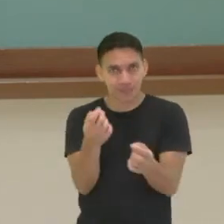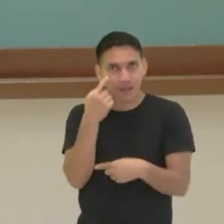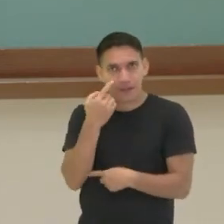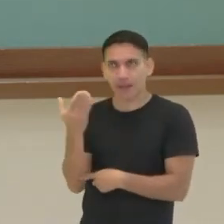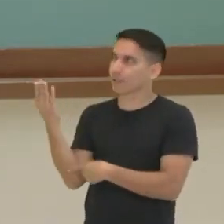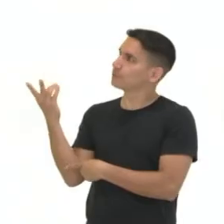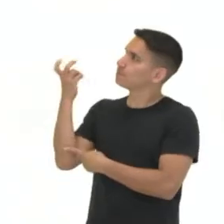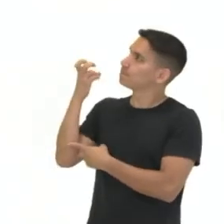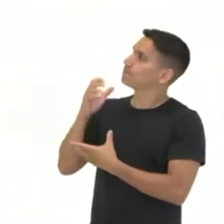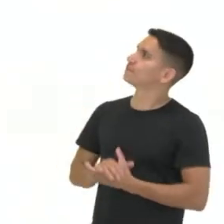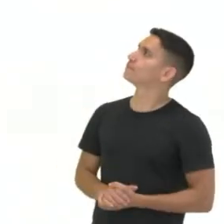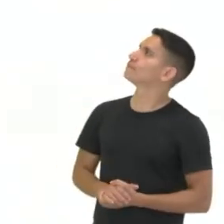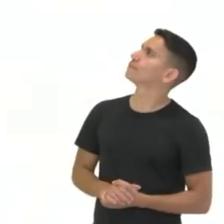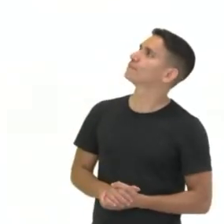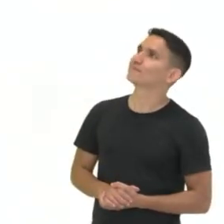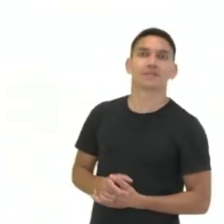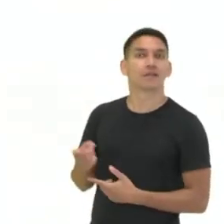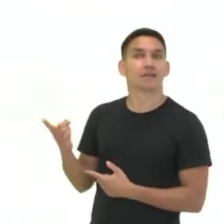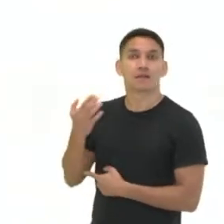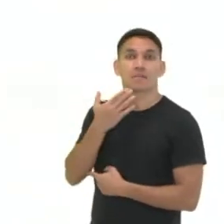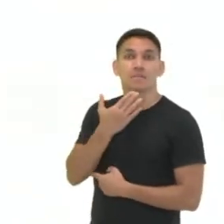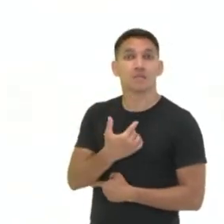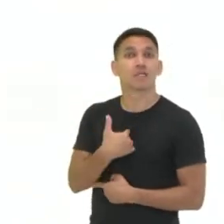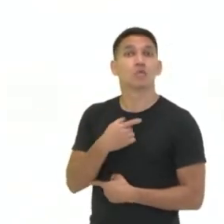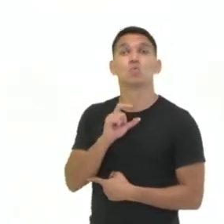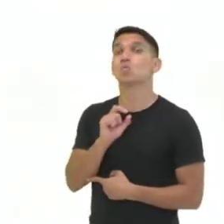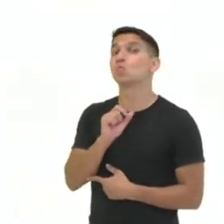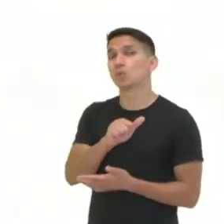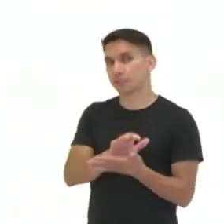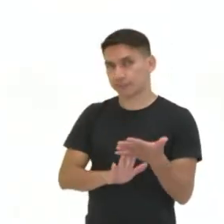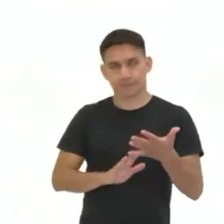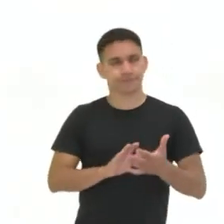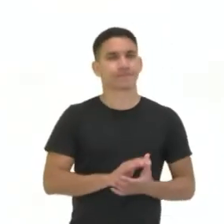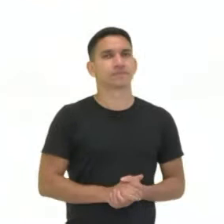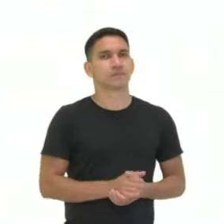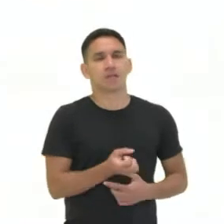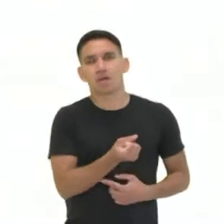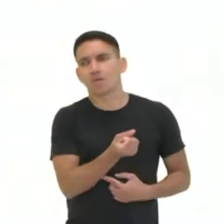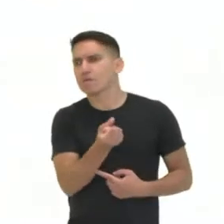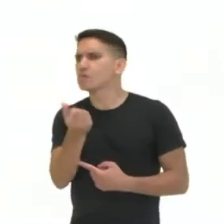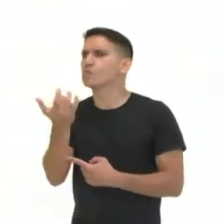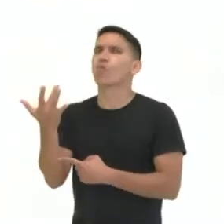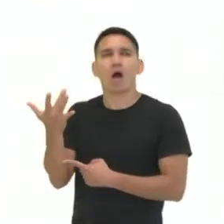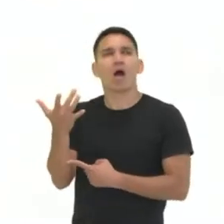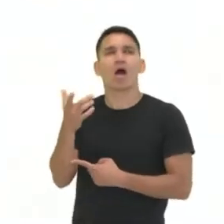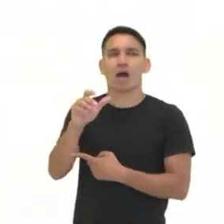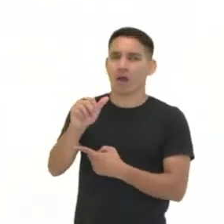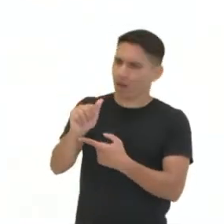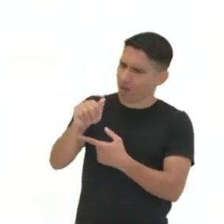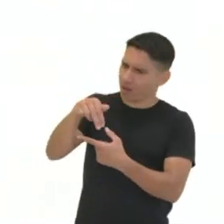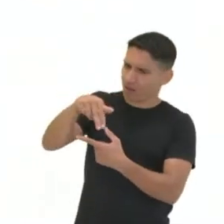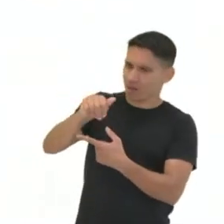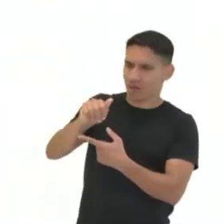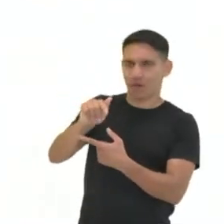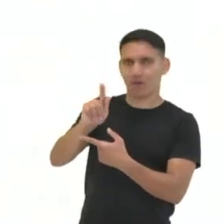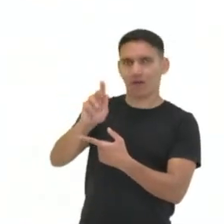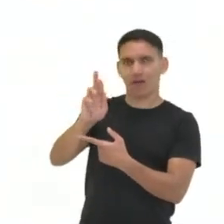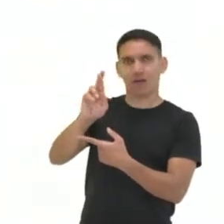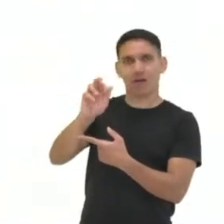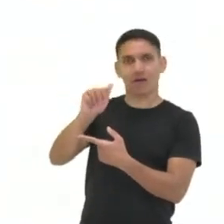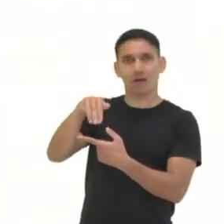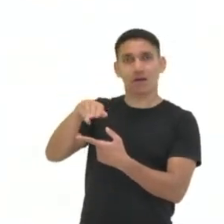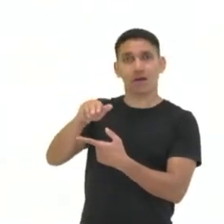observe lá. Olha o que o exercício me pede. Quantos são os anagramas? Anagramas quer